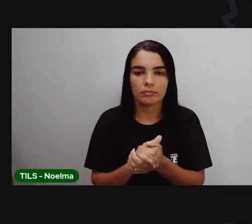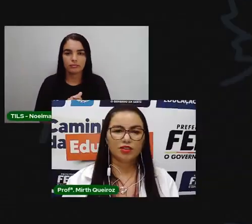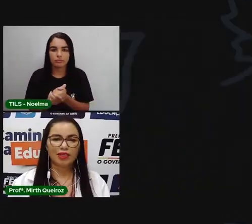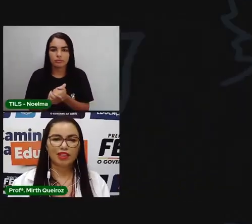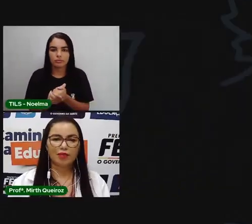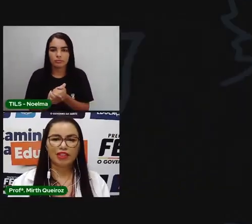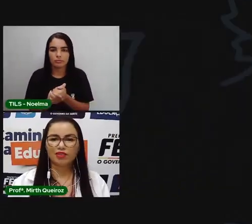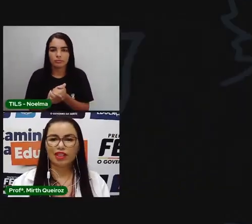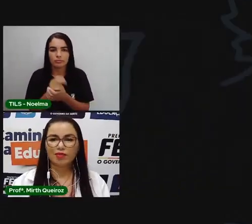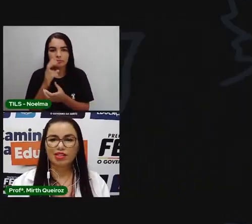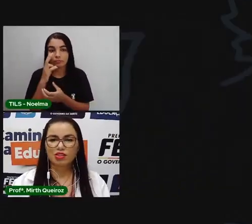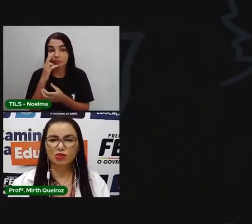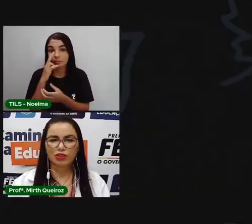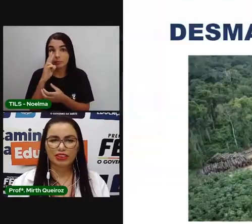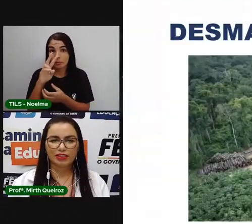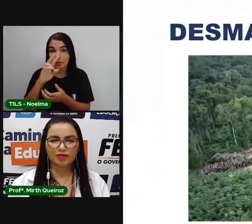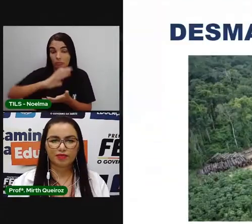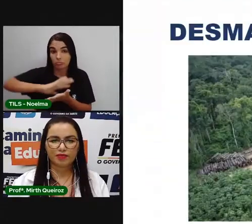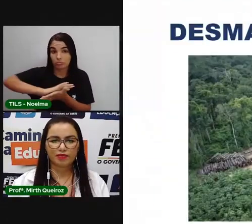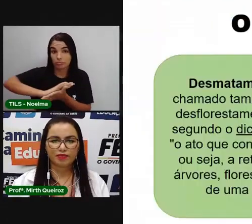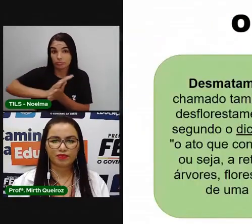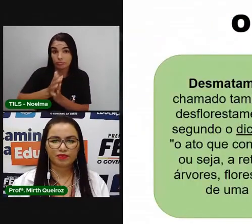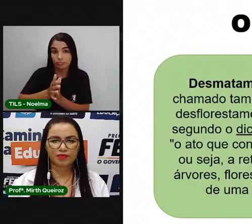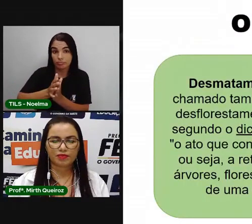Olha só, desmatamento na Amazônia.